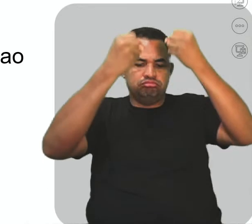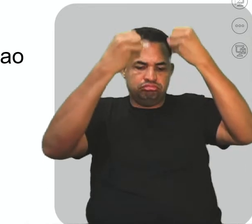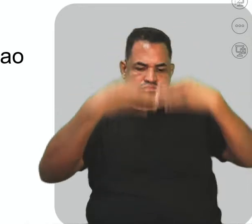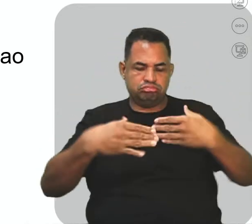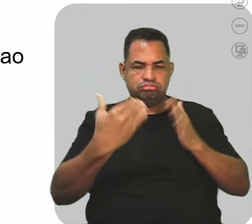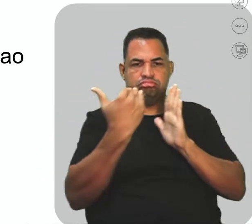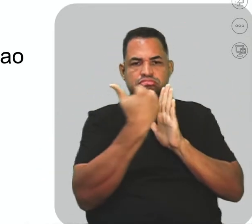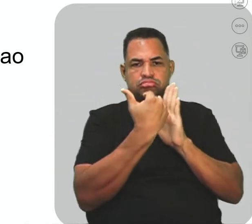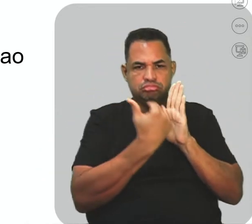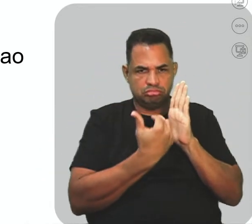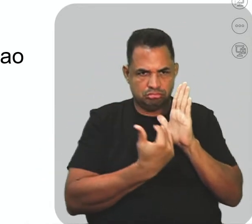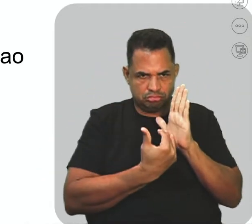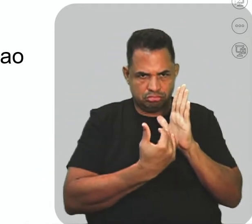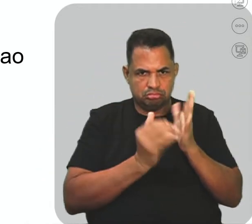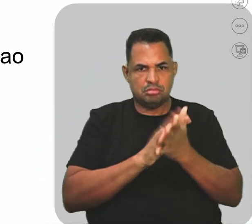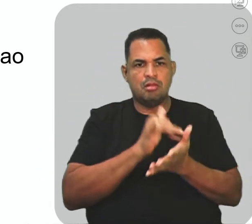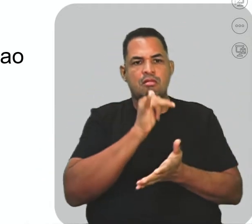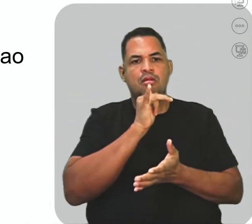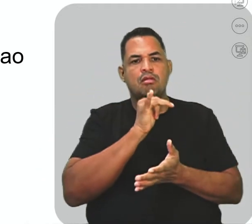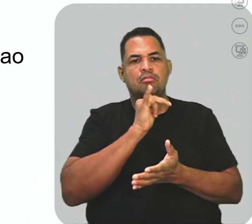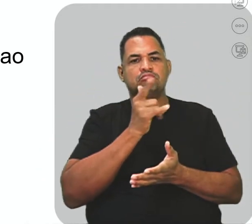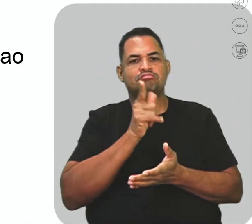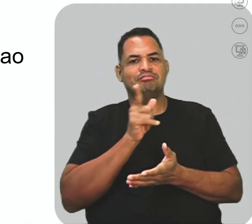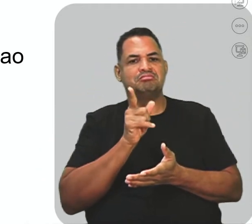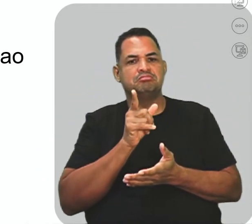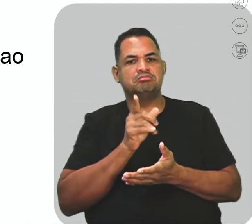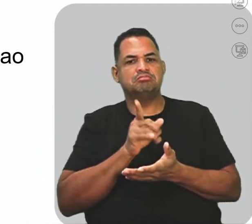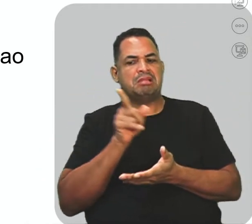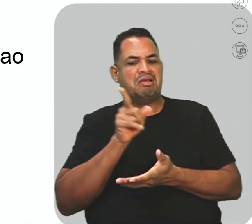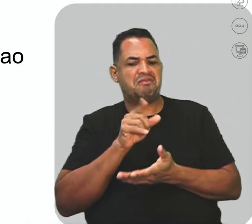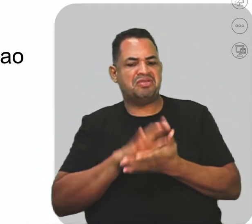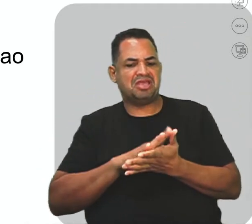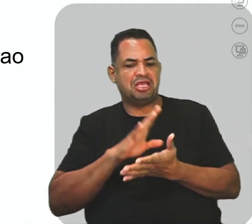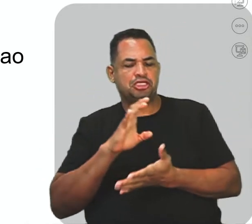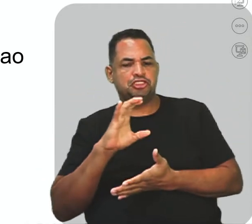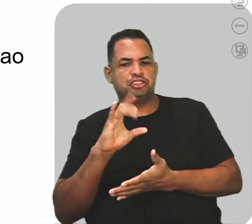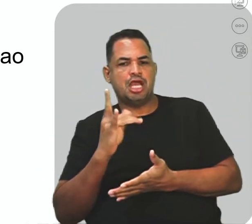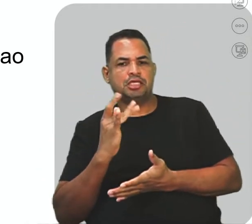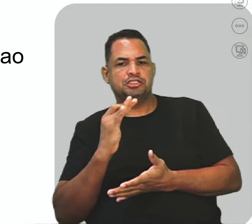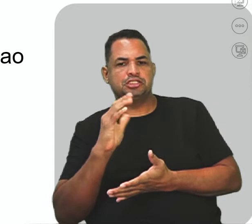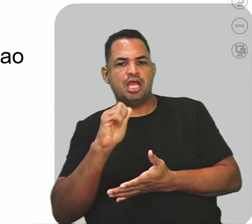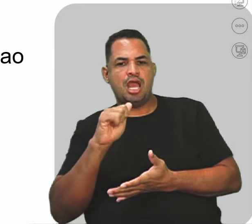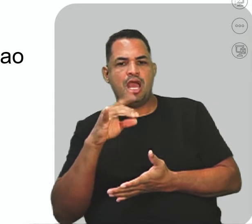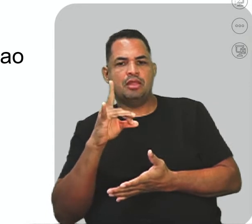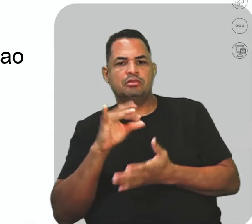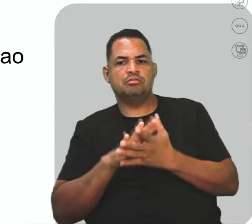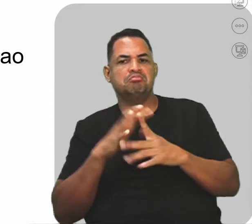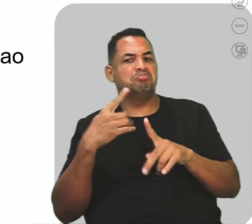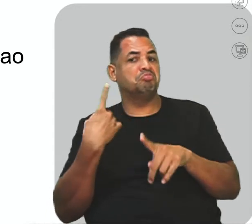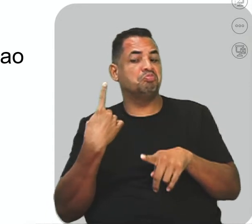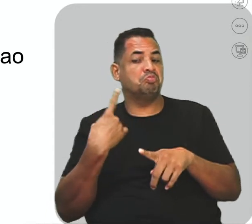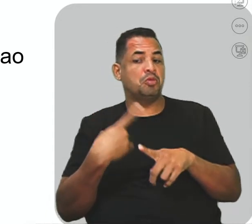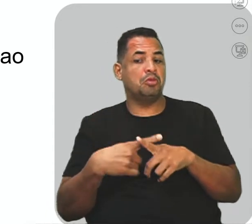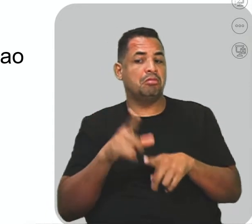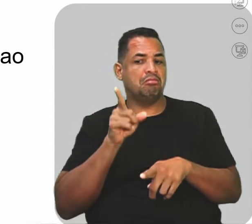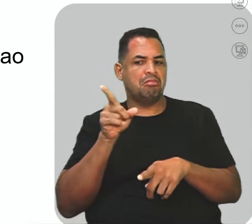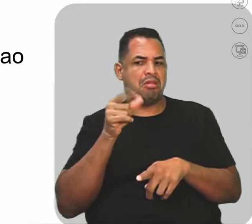explicativo. Exemplo, não fique chateado, porque ela não combinava mesmo com